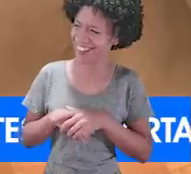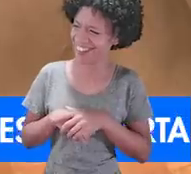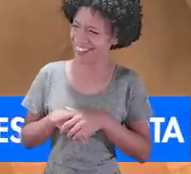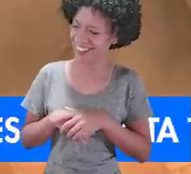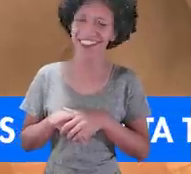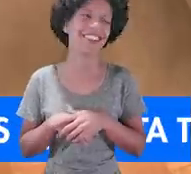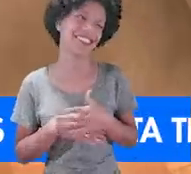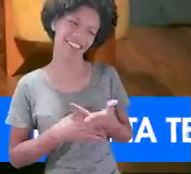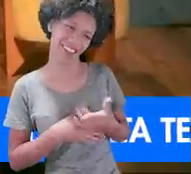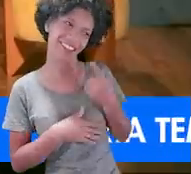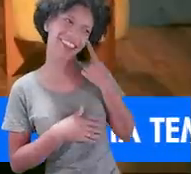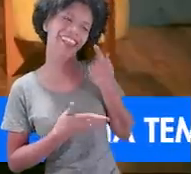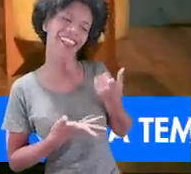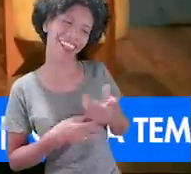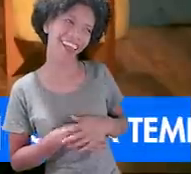Tá